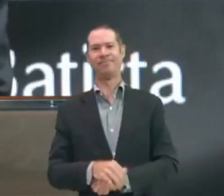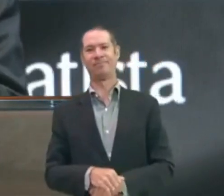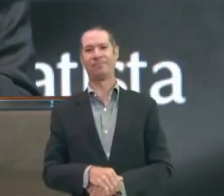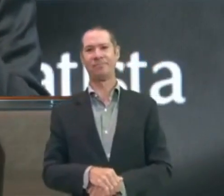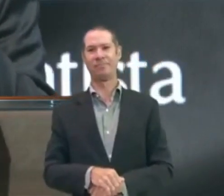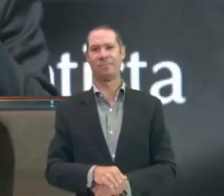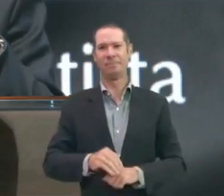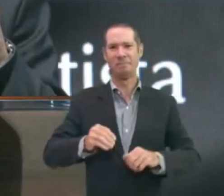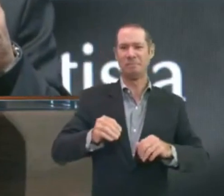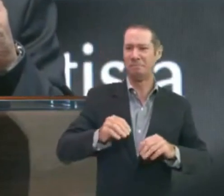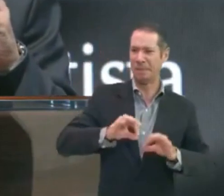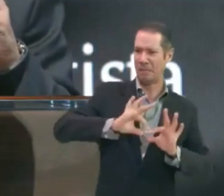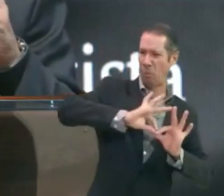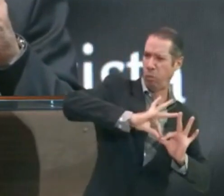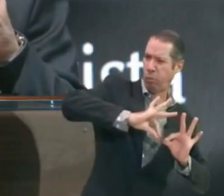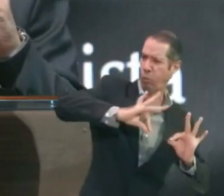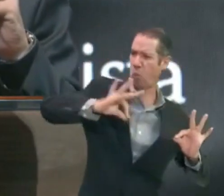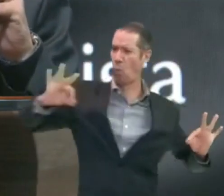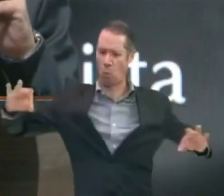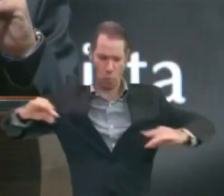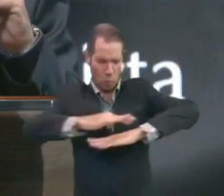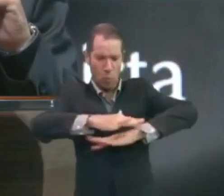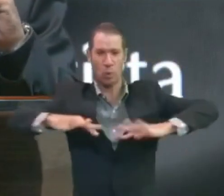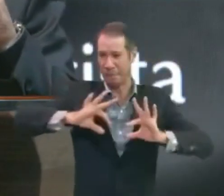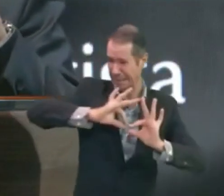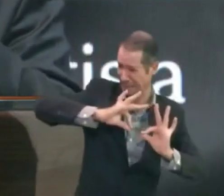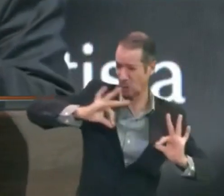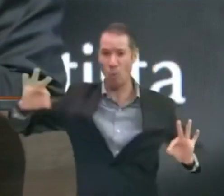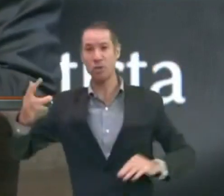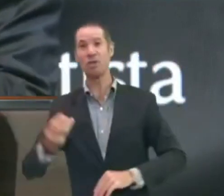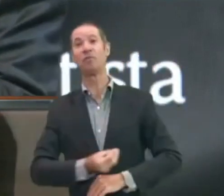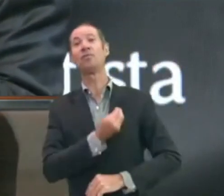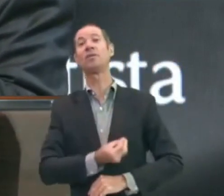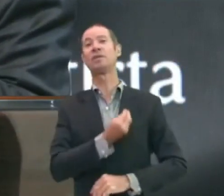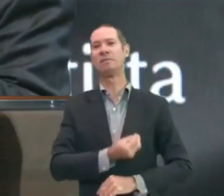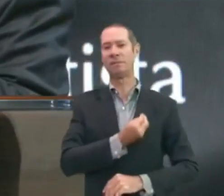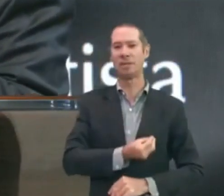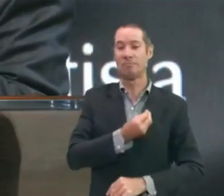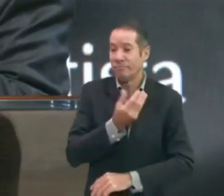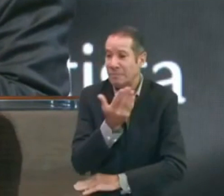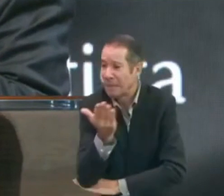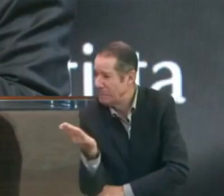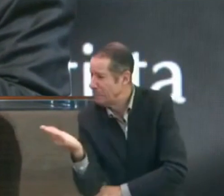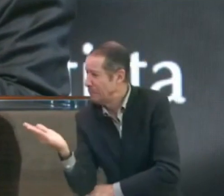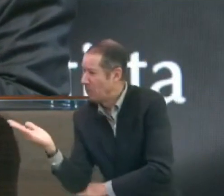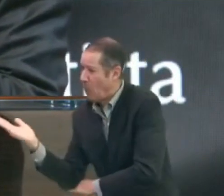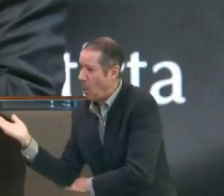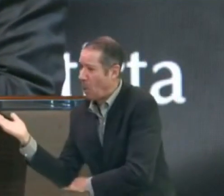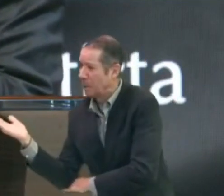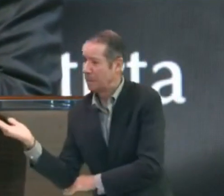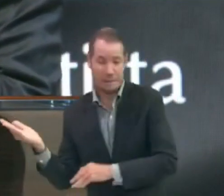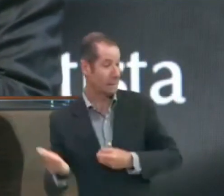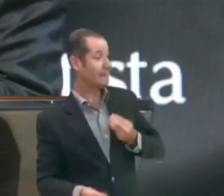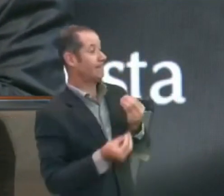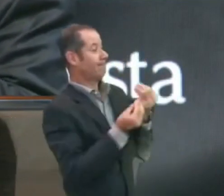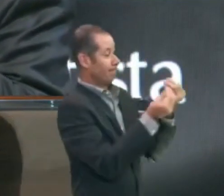nas periferias da cidade e vivia daquilo que era a esmola que era dada por